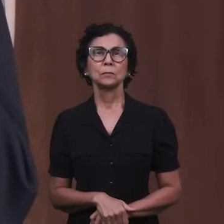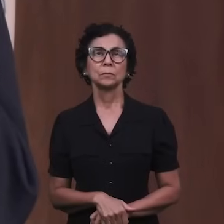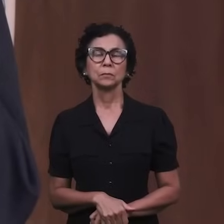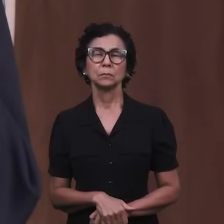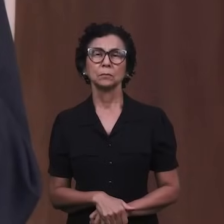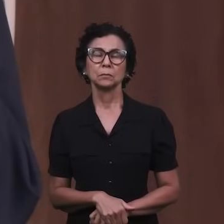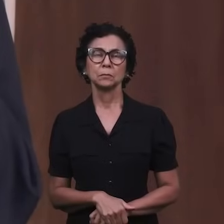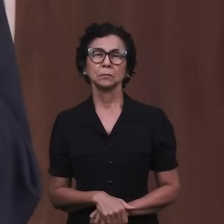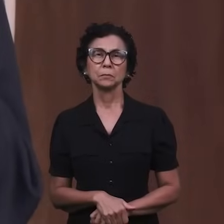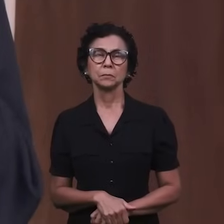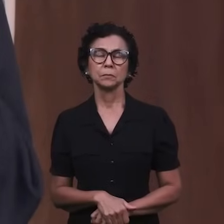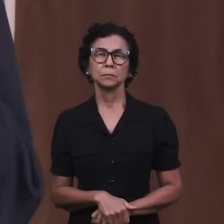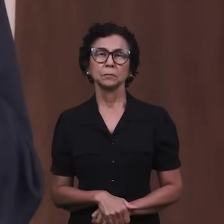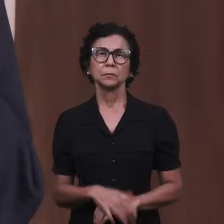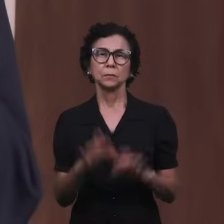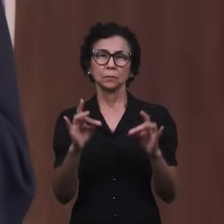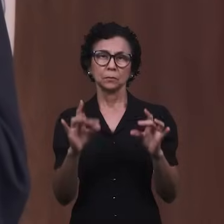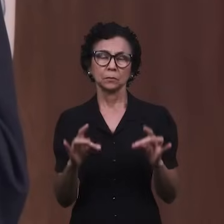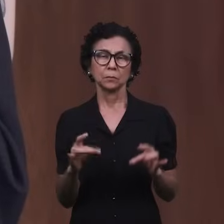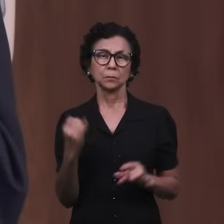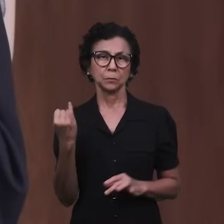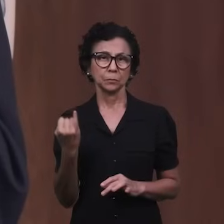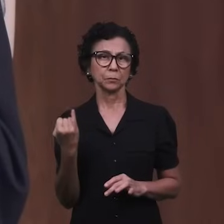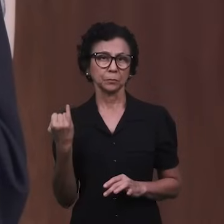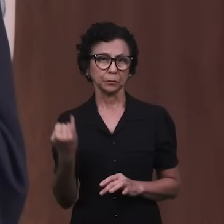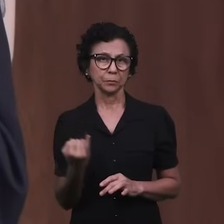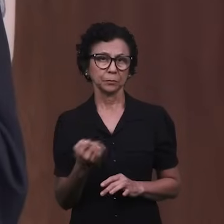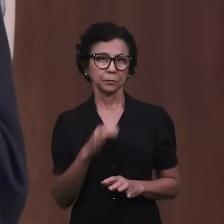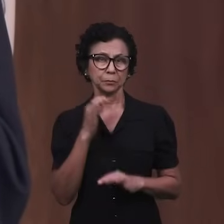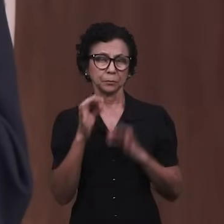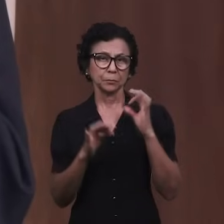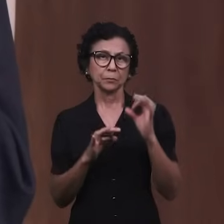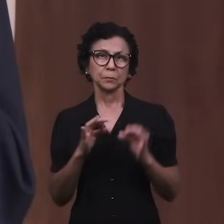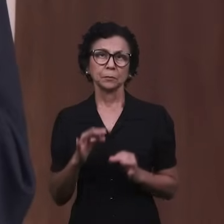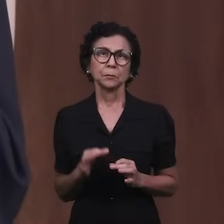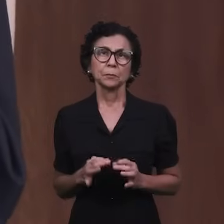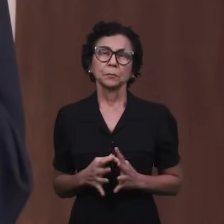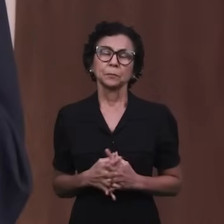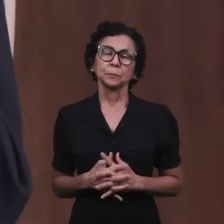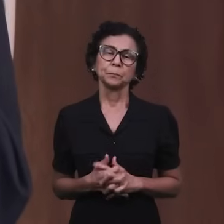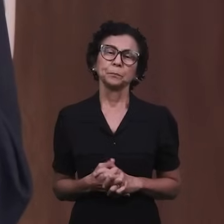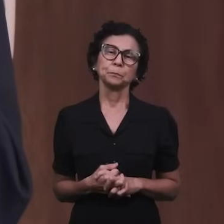Tem muitos detalhes aqui que vale a pena comentar, não é?